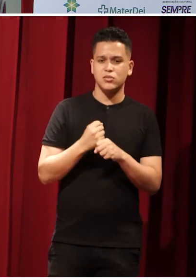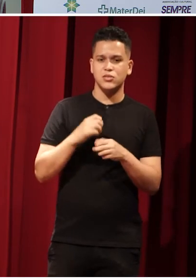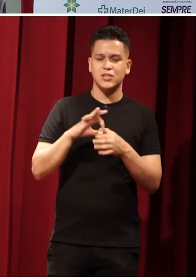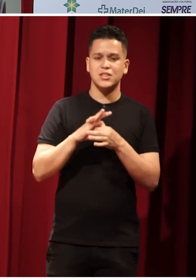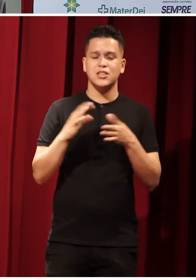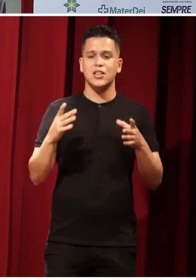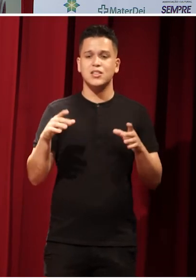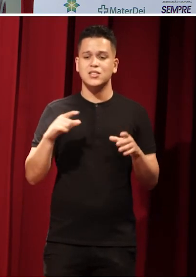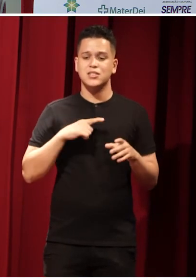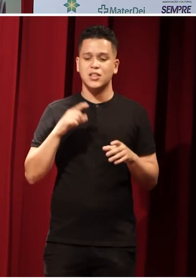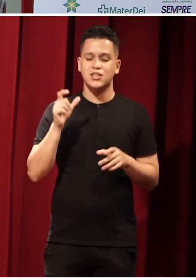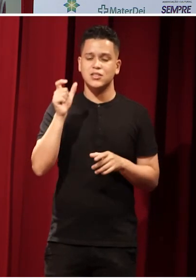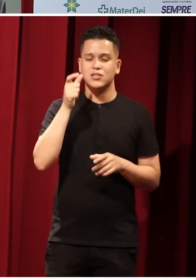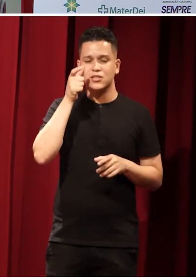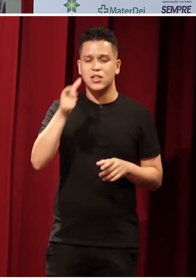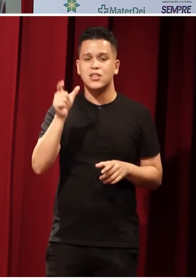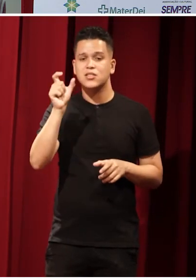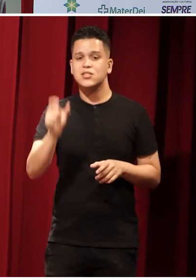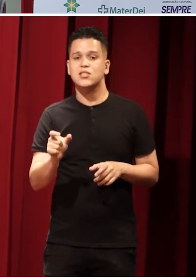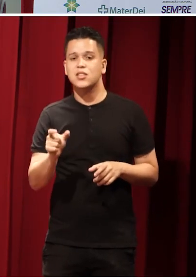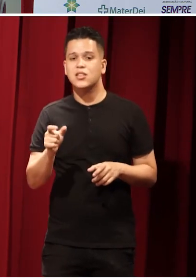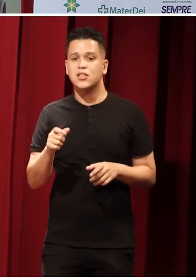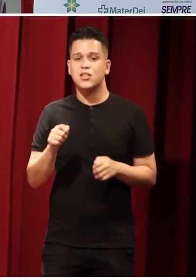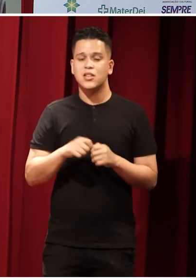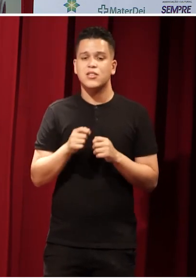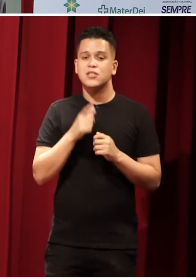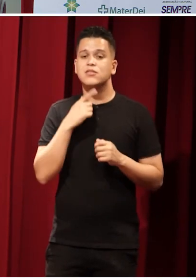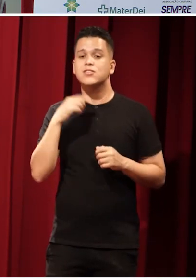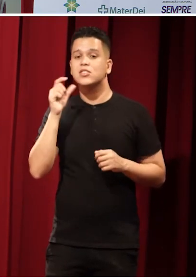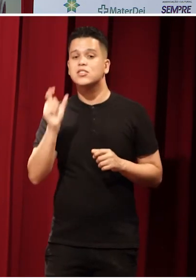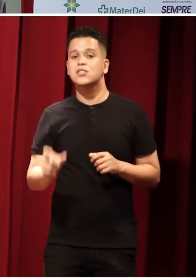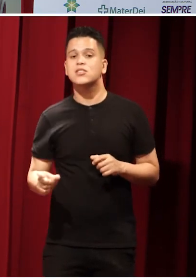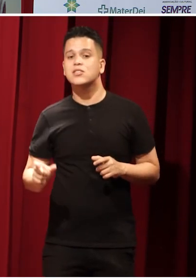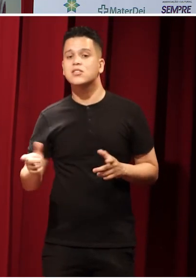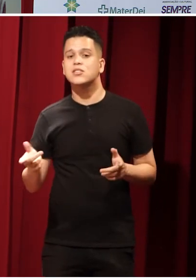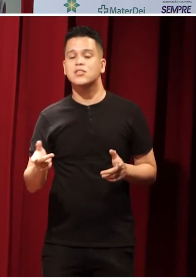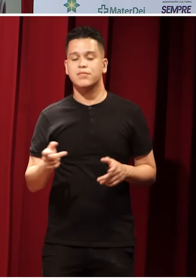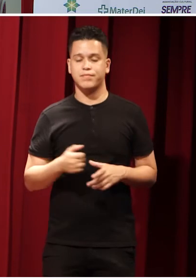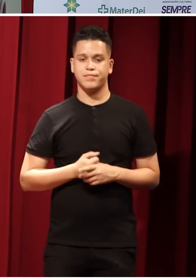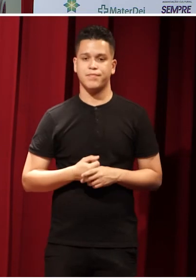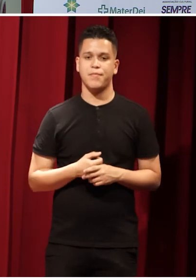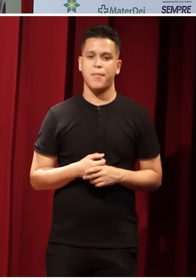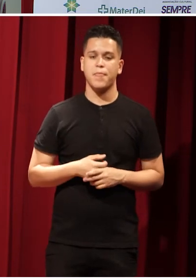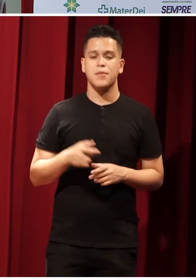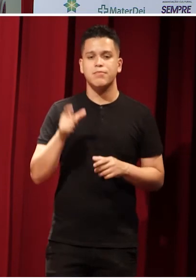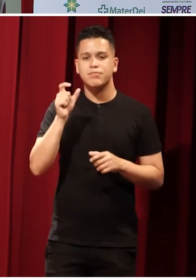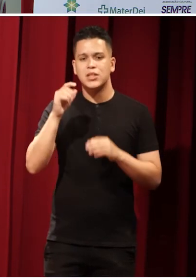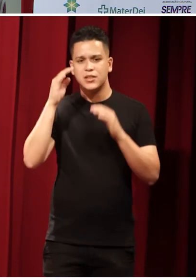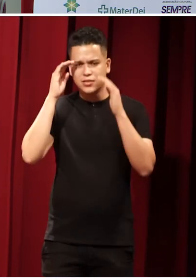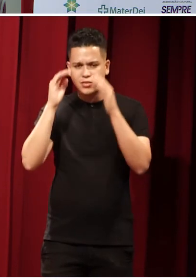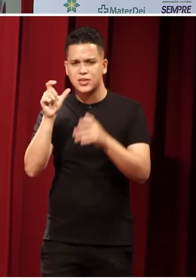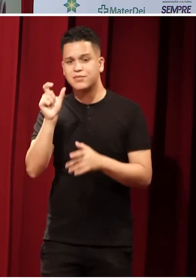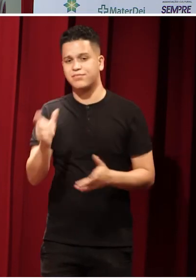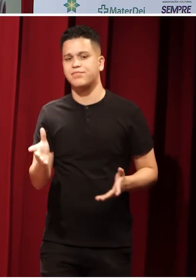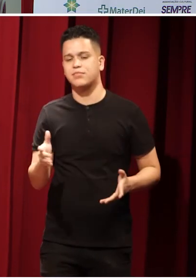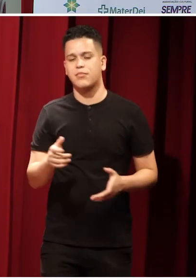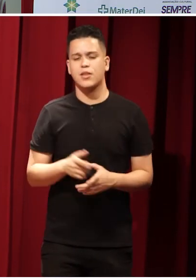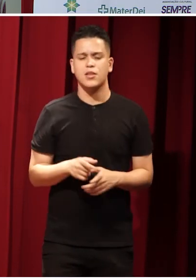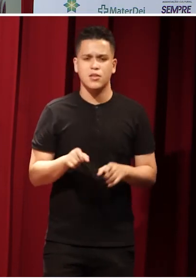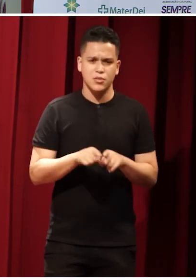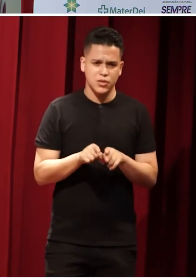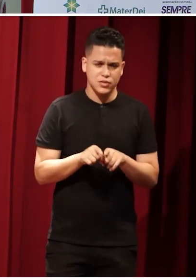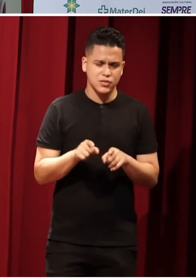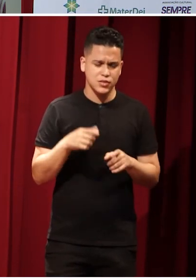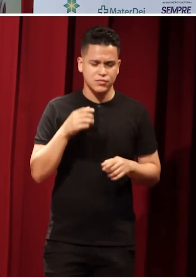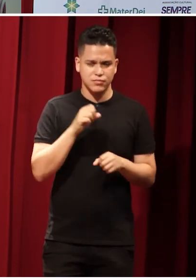pela liberdade está sempre condicionada a interesses que você está. Então, isso forma uma espécie de prisão. Mas a